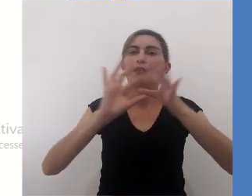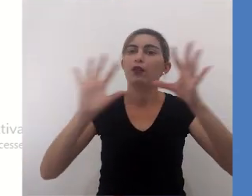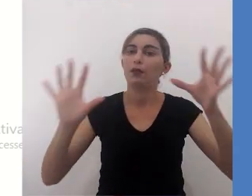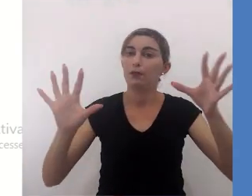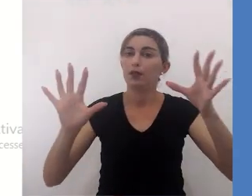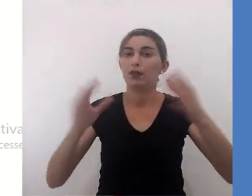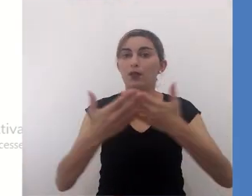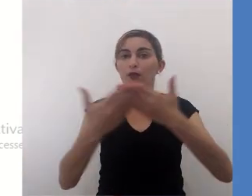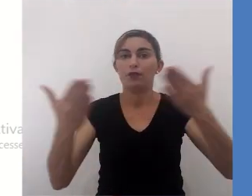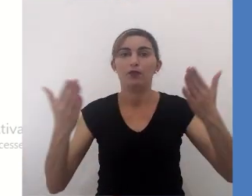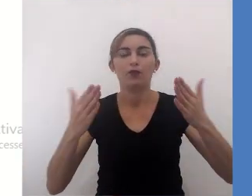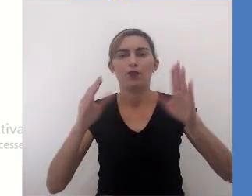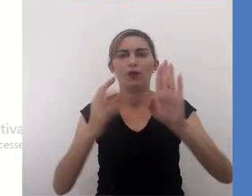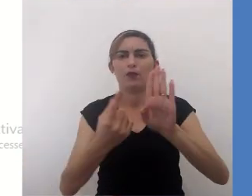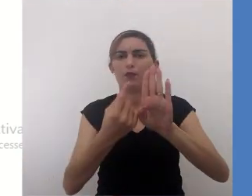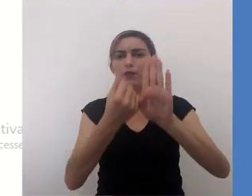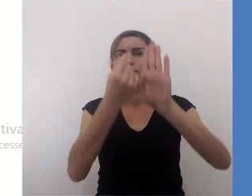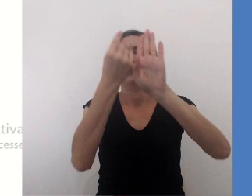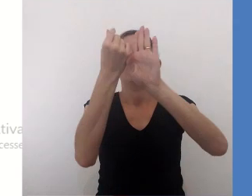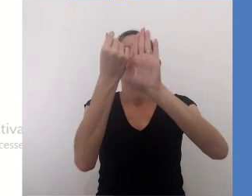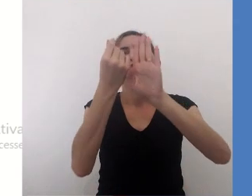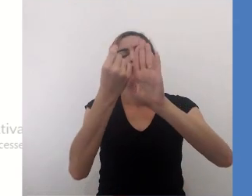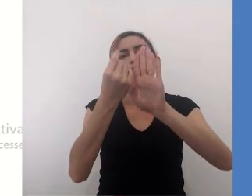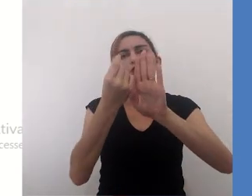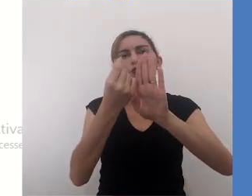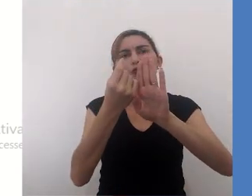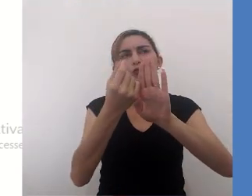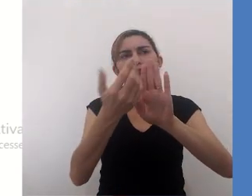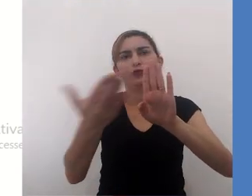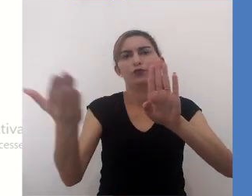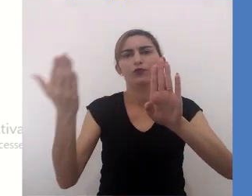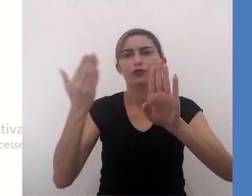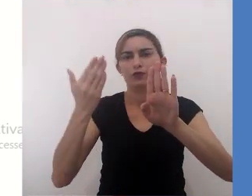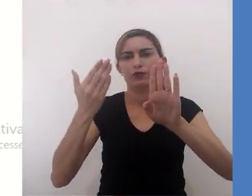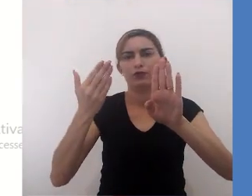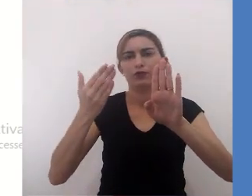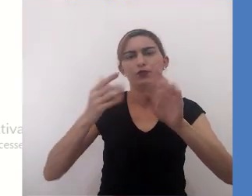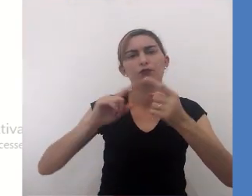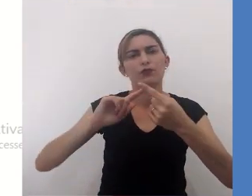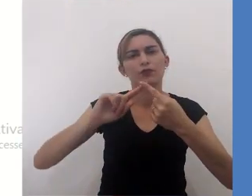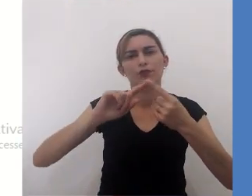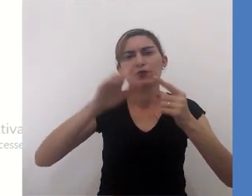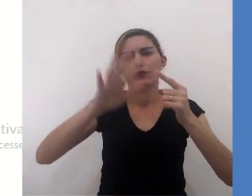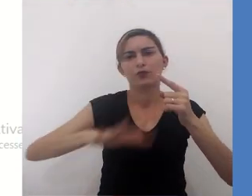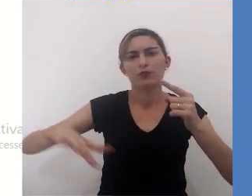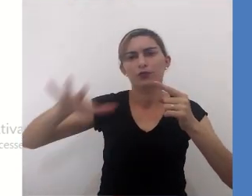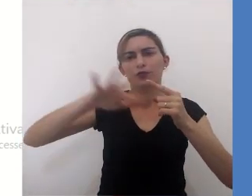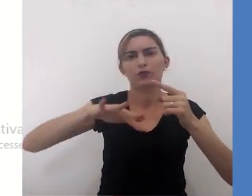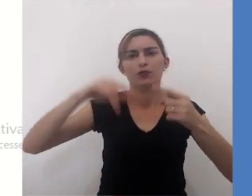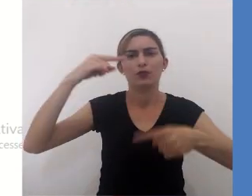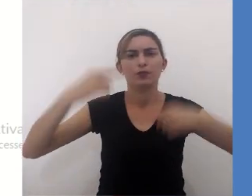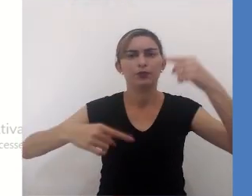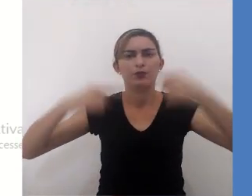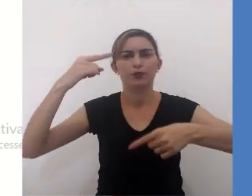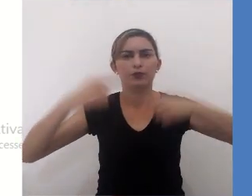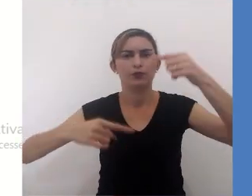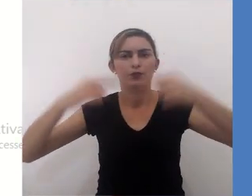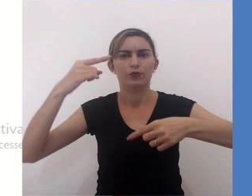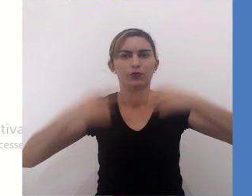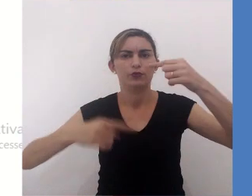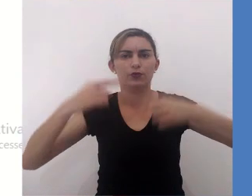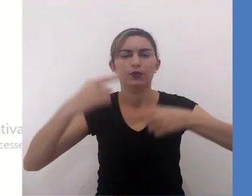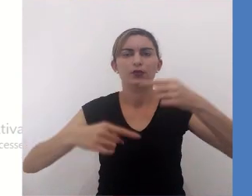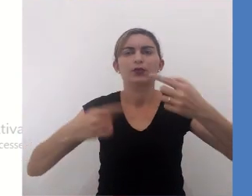ou seja, identificada com a burguesia em ascensão. Ou seja, desdobraram-se no campo de quê? Da política e da